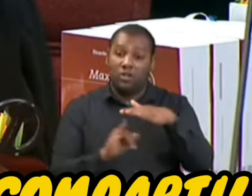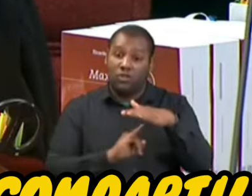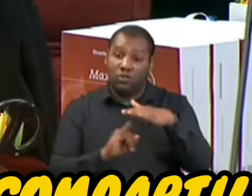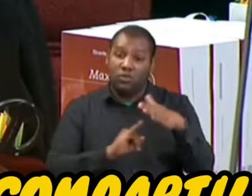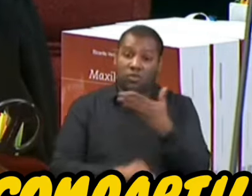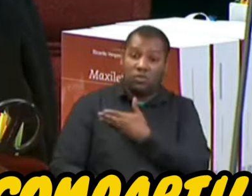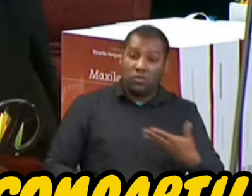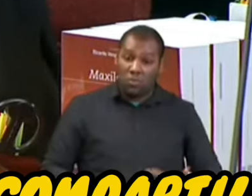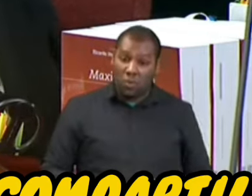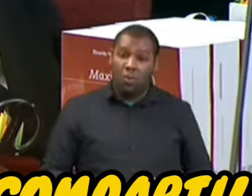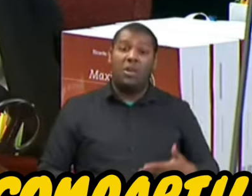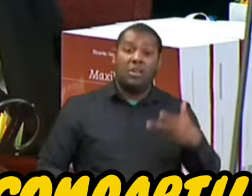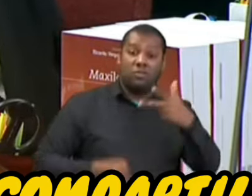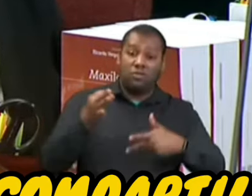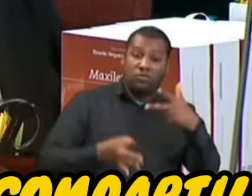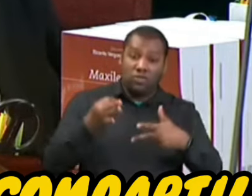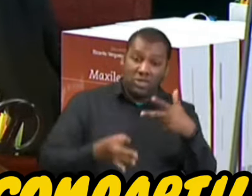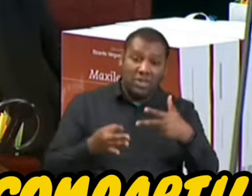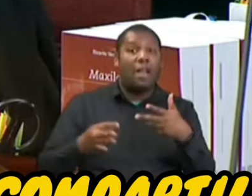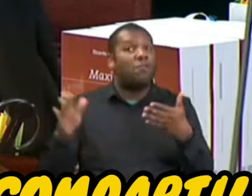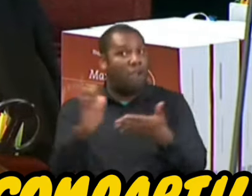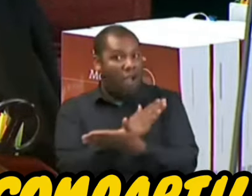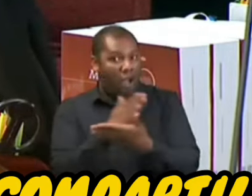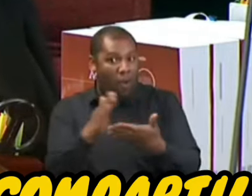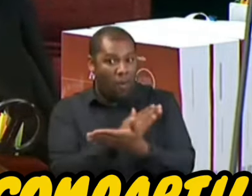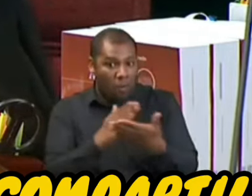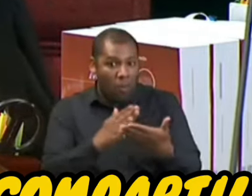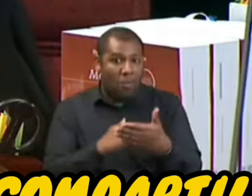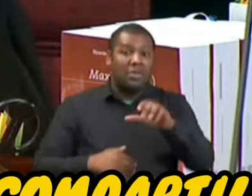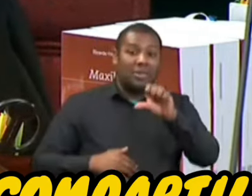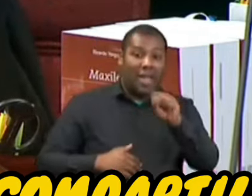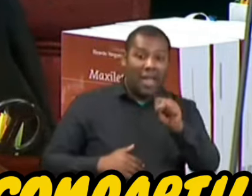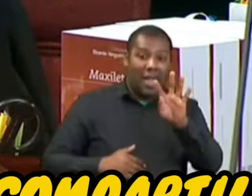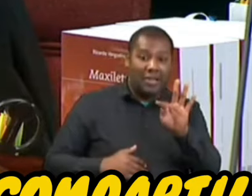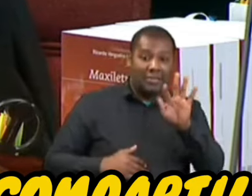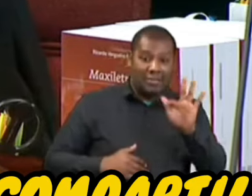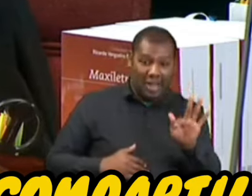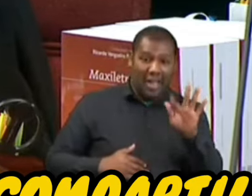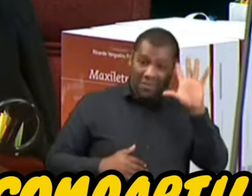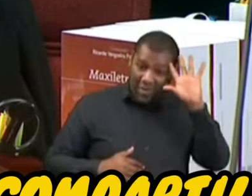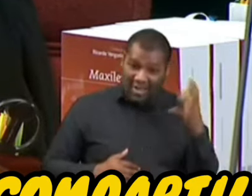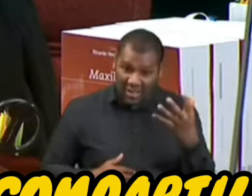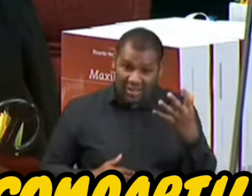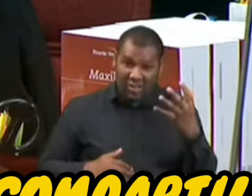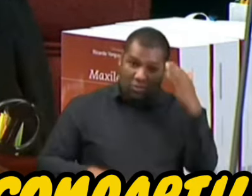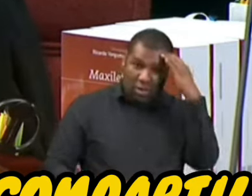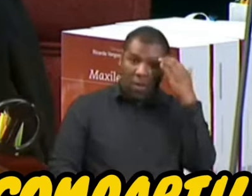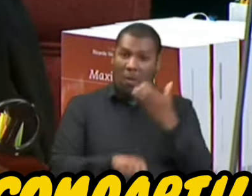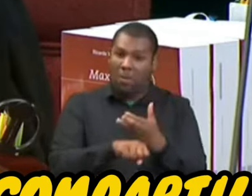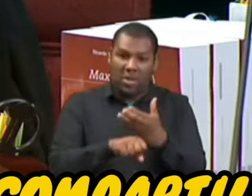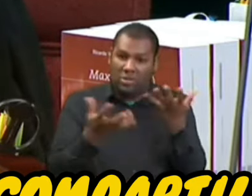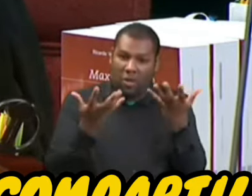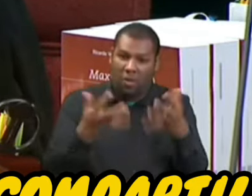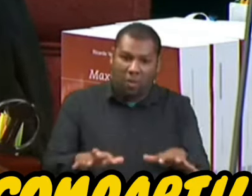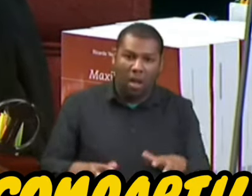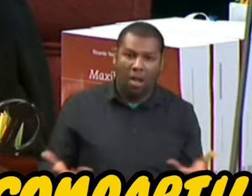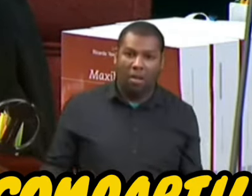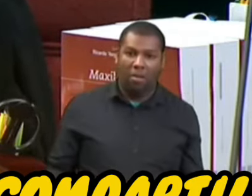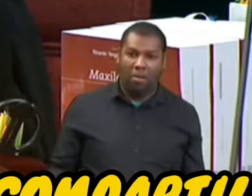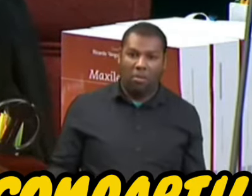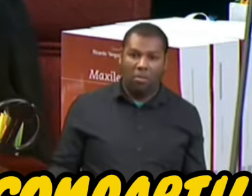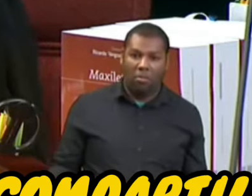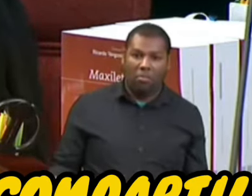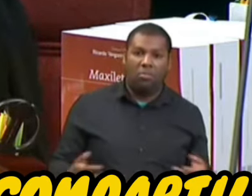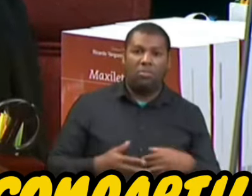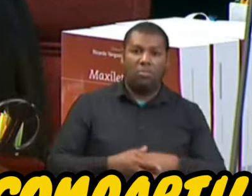determina. Isto gera o juiz. Também depois não descumpre o que o desembargador determina, o desembargador. Ora,